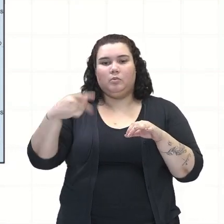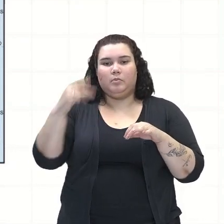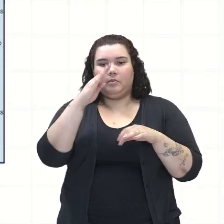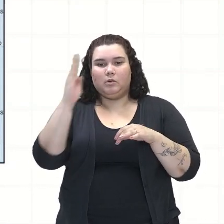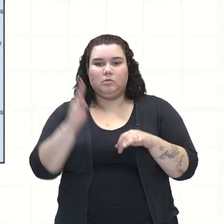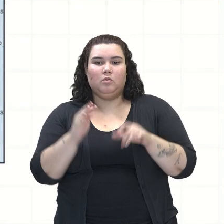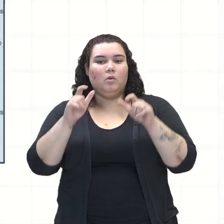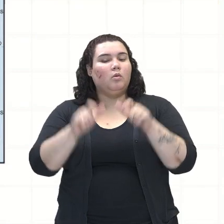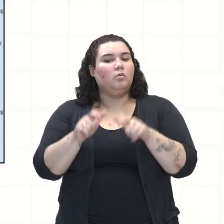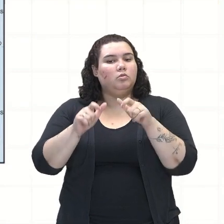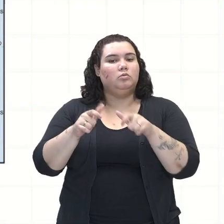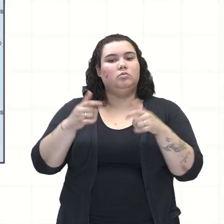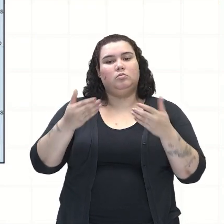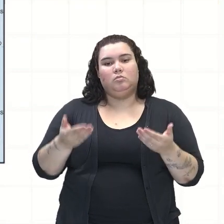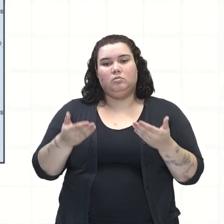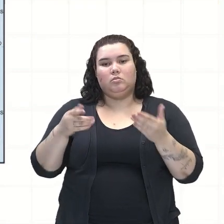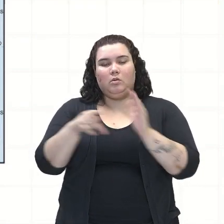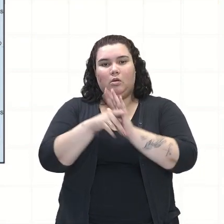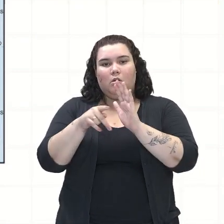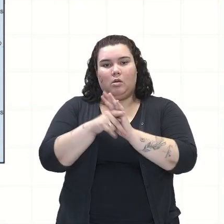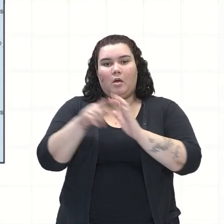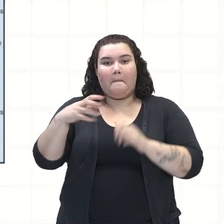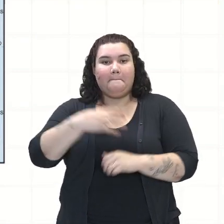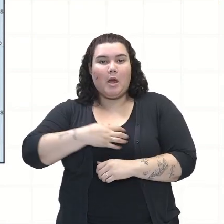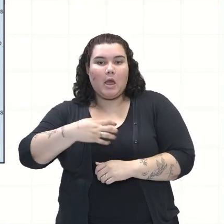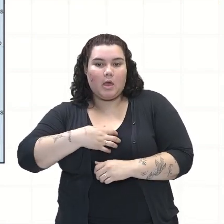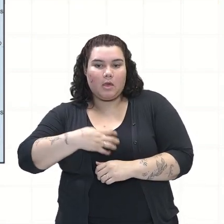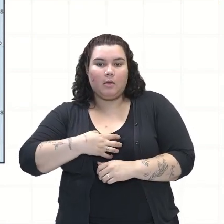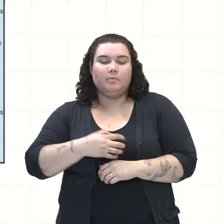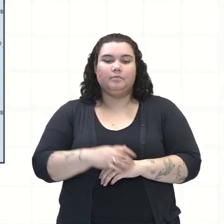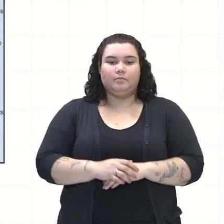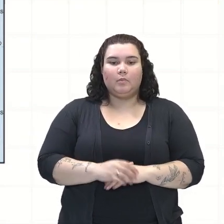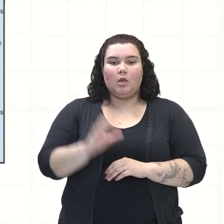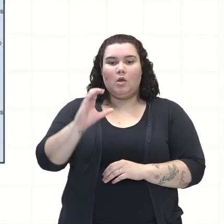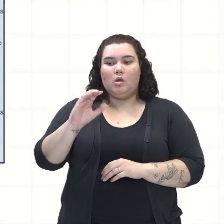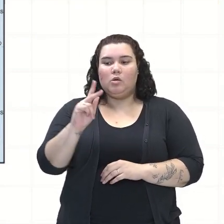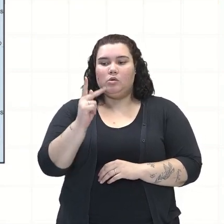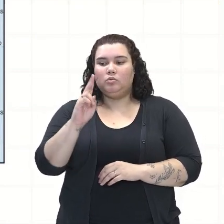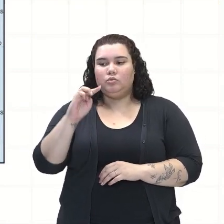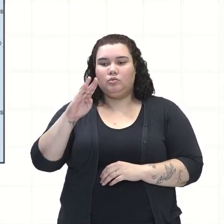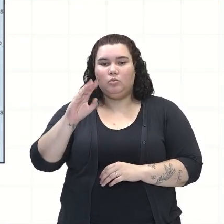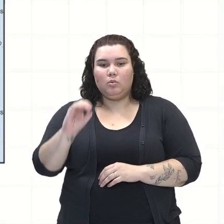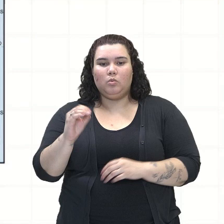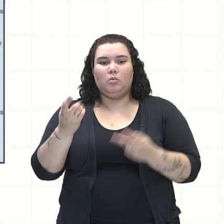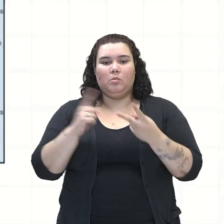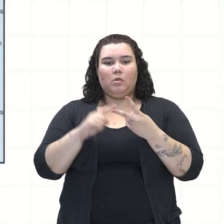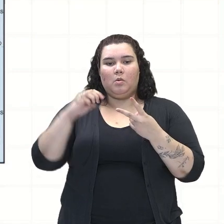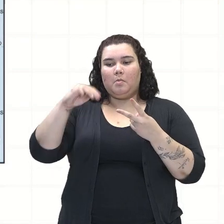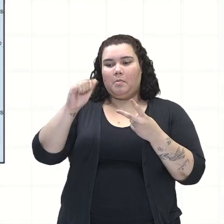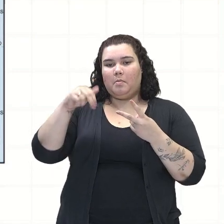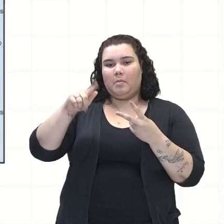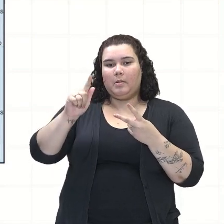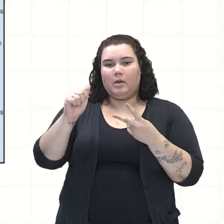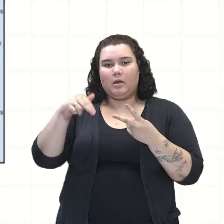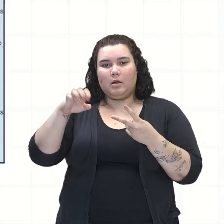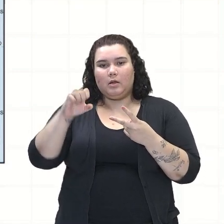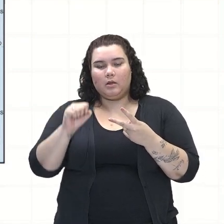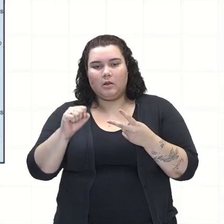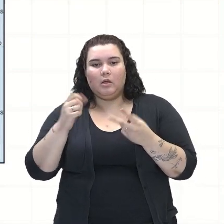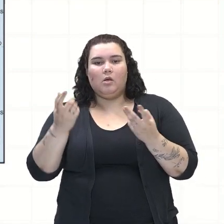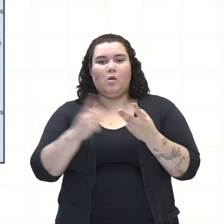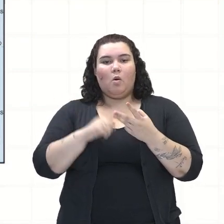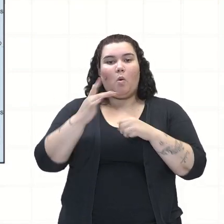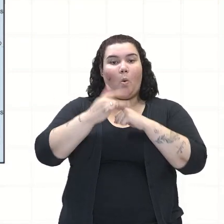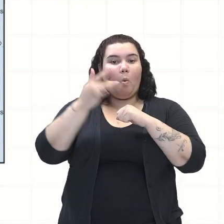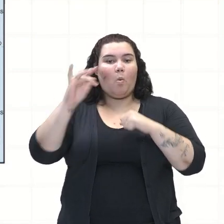exemplo, dessa região aqui no estado da Bahia, certo? Chumbo, manganês, ouro, né? Temos bastante ouro aqui no nosso território.